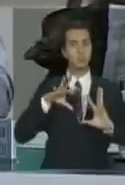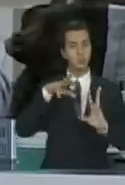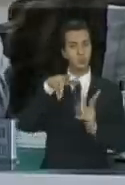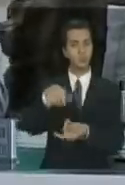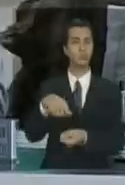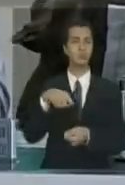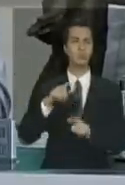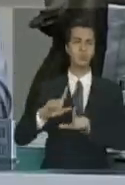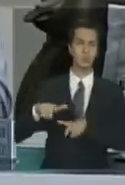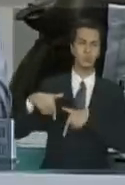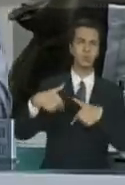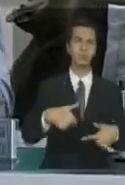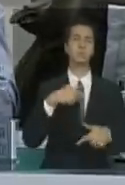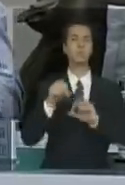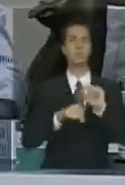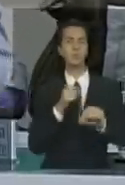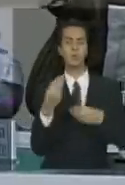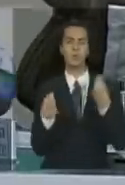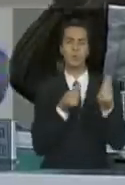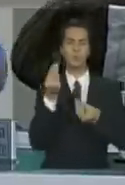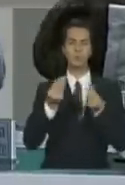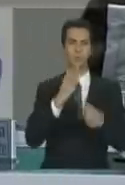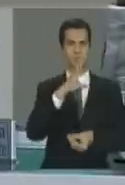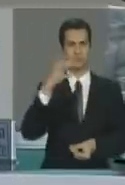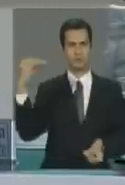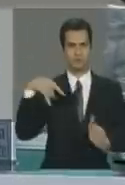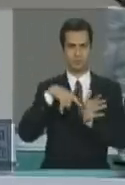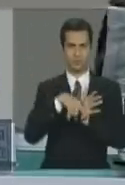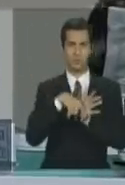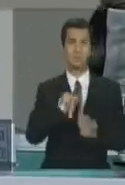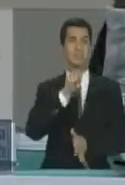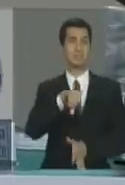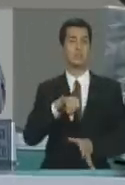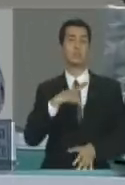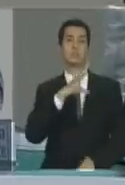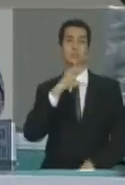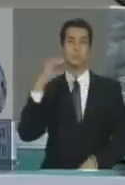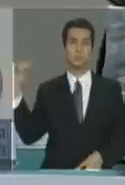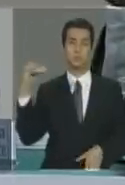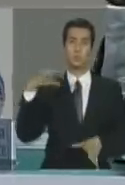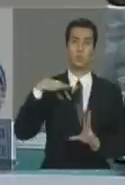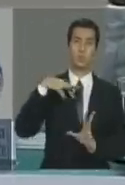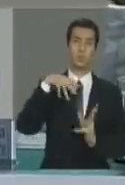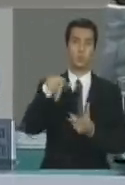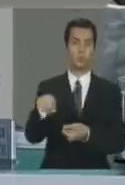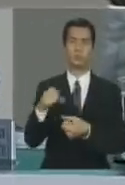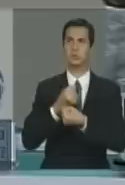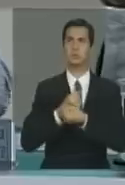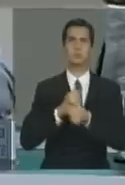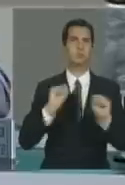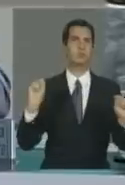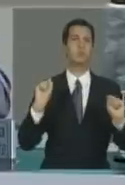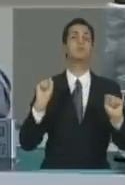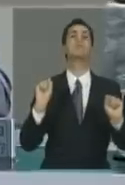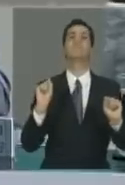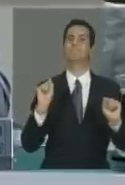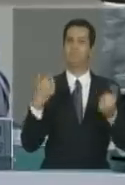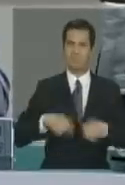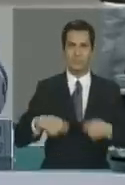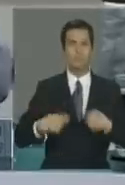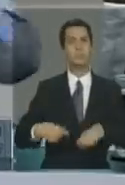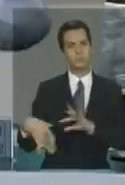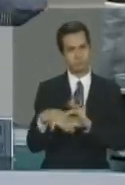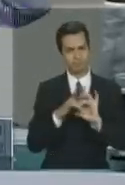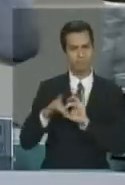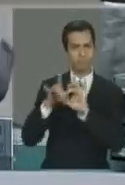em relação à questão científica. Sem uma robusta iniciativa científica global, é impossível avançar na agenda de desenvolvimento